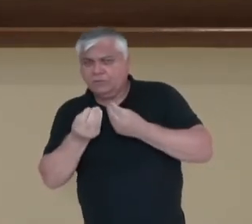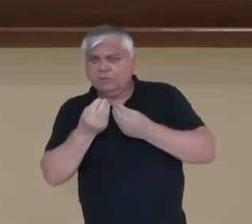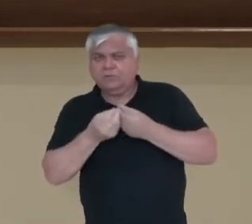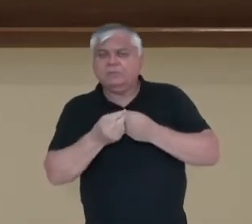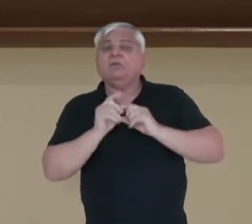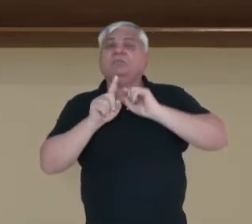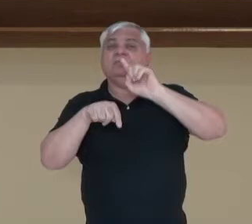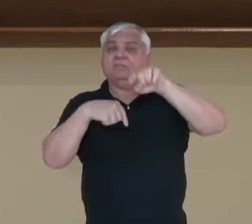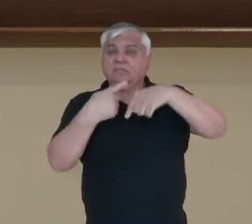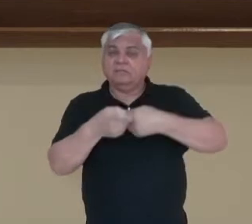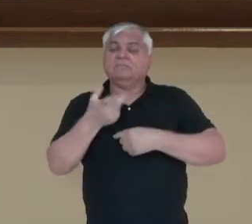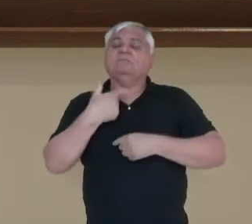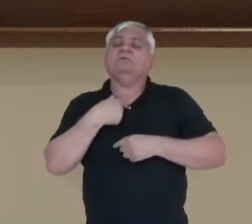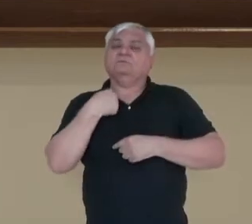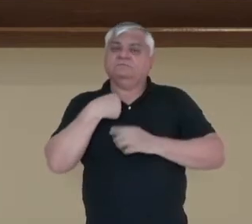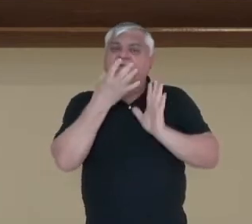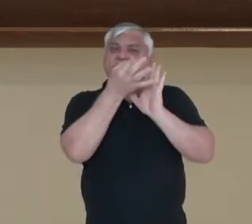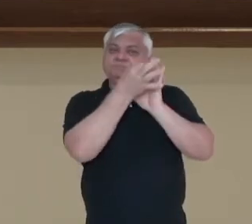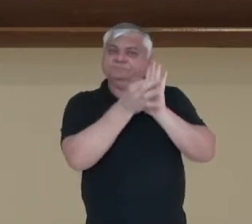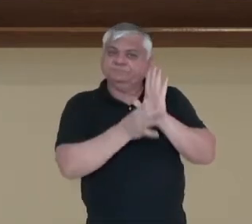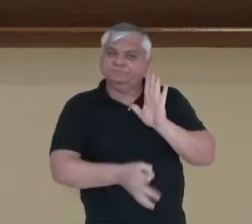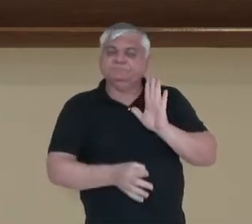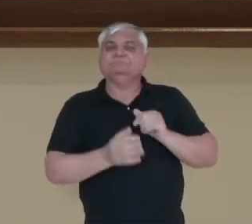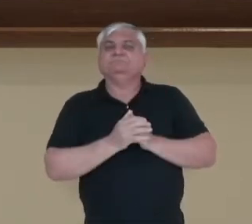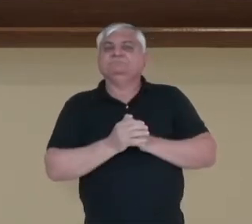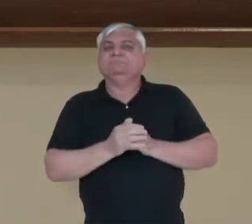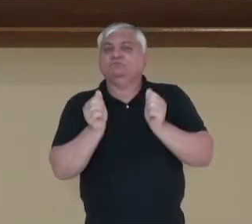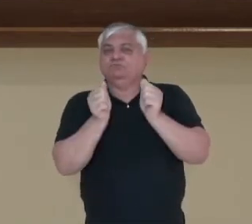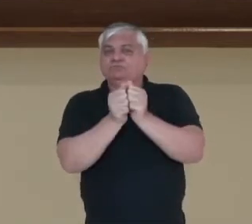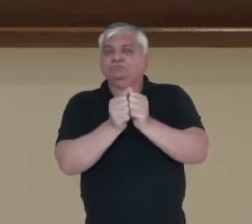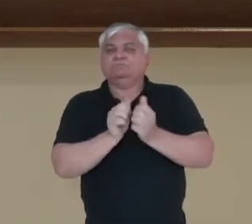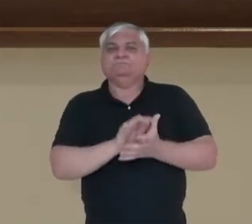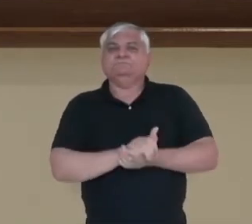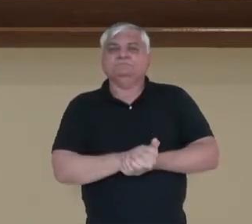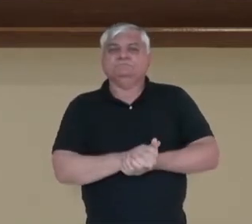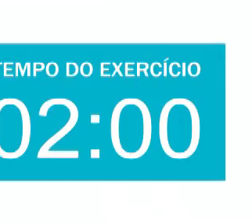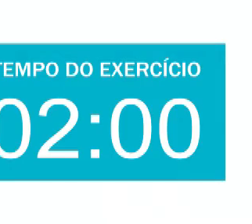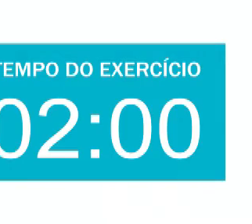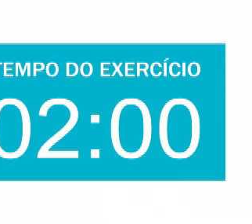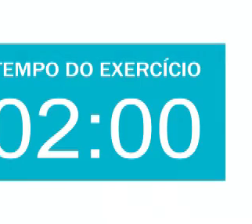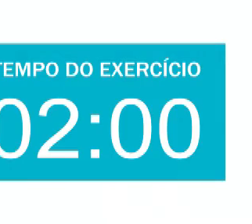na sequência a gente volta para resolver esse exercício juntos.